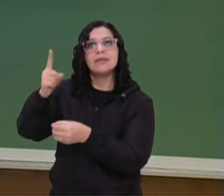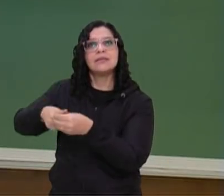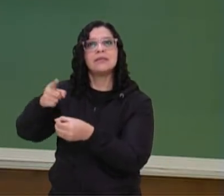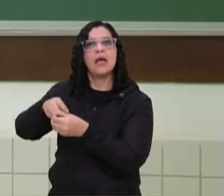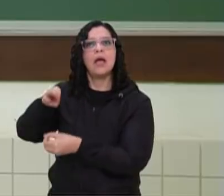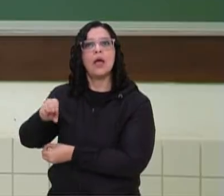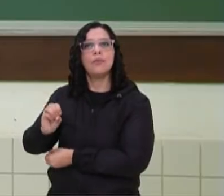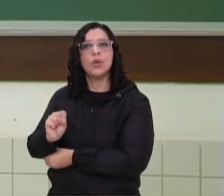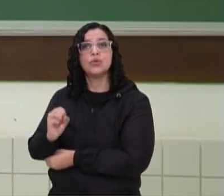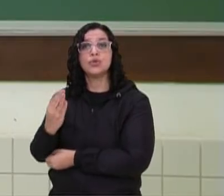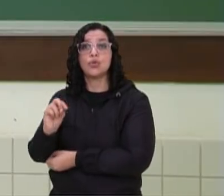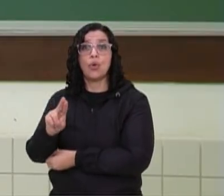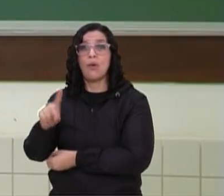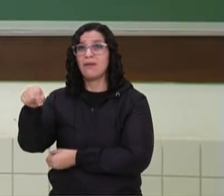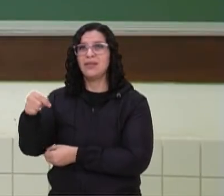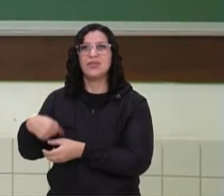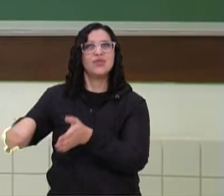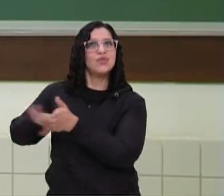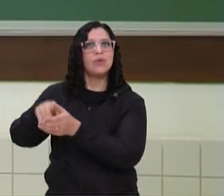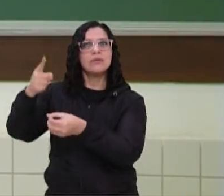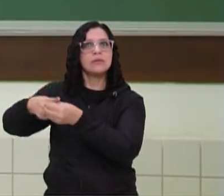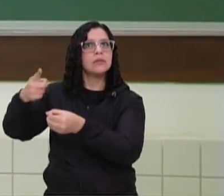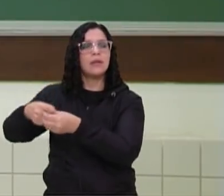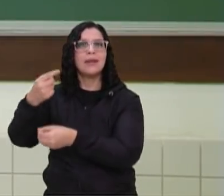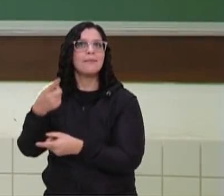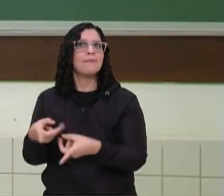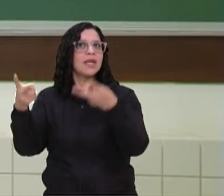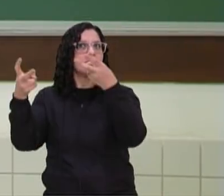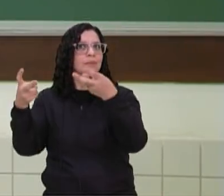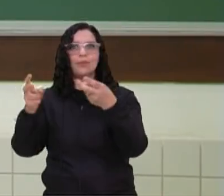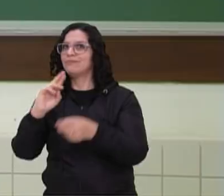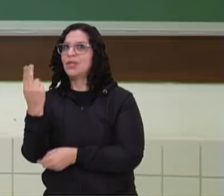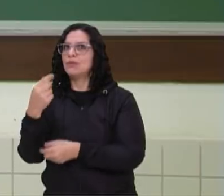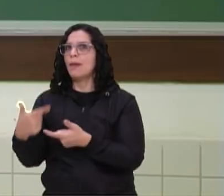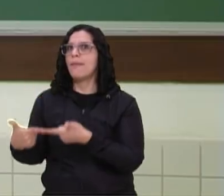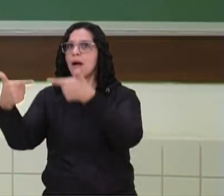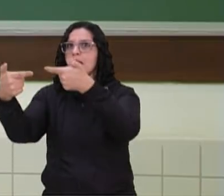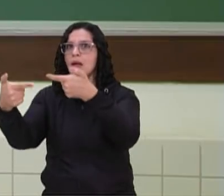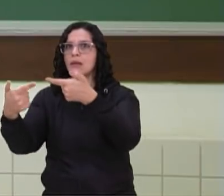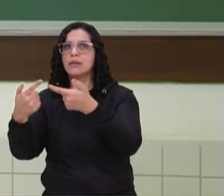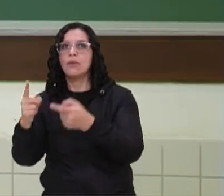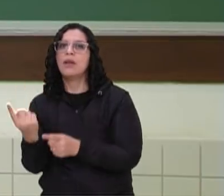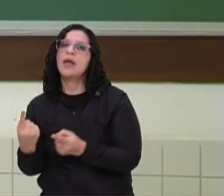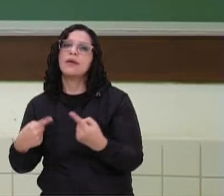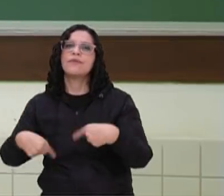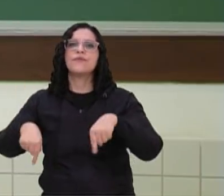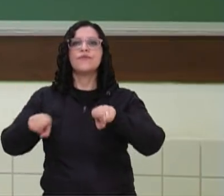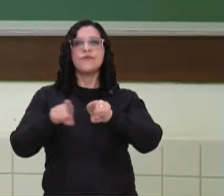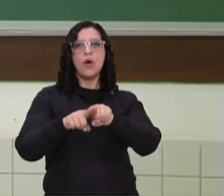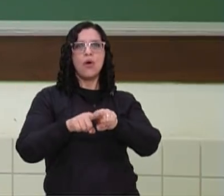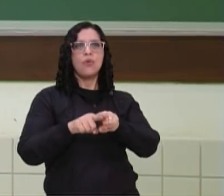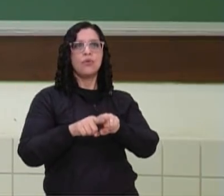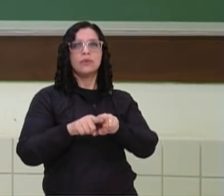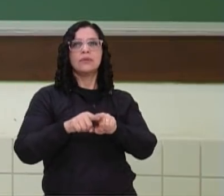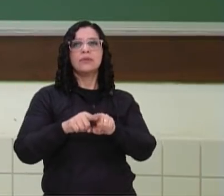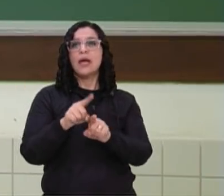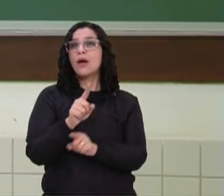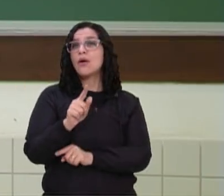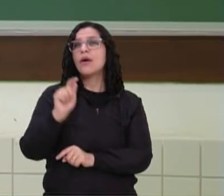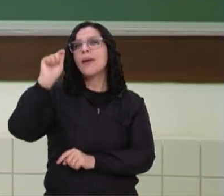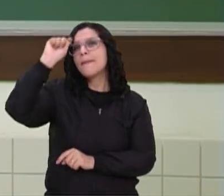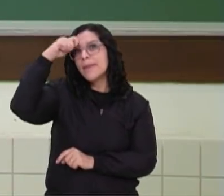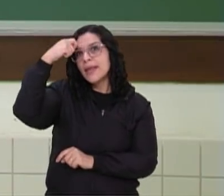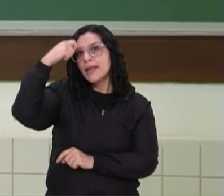tem condição de manter uma grande luta mais. Então ele decide recuar, voltar para a França. E aí nós temos, em preto, o recuo